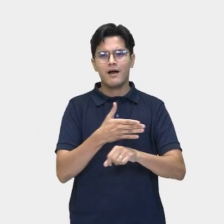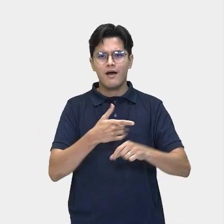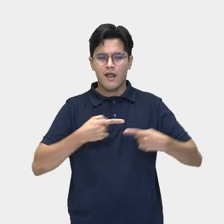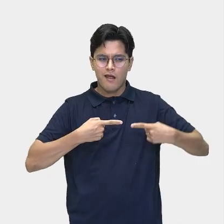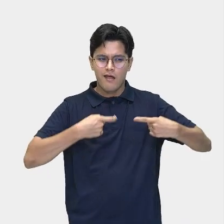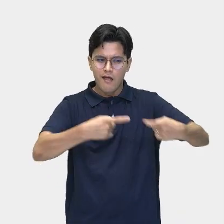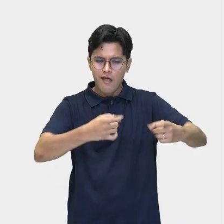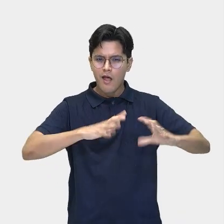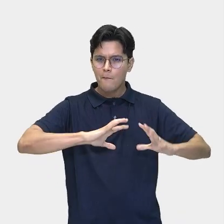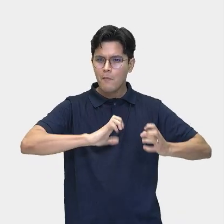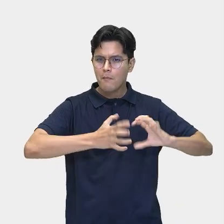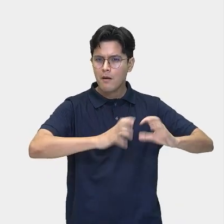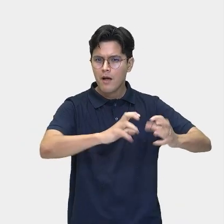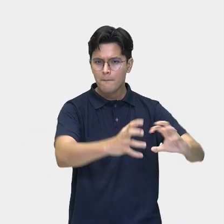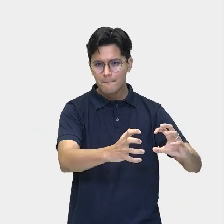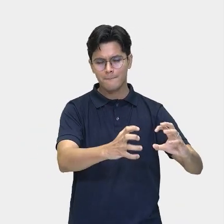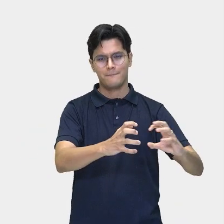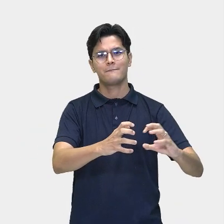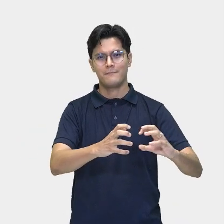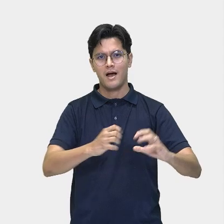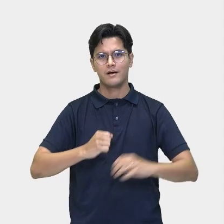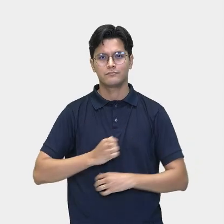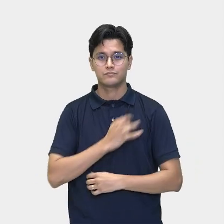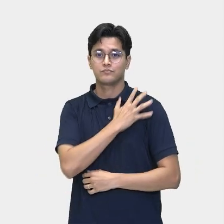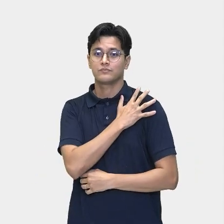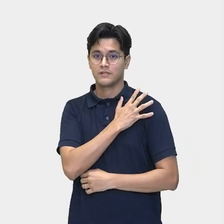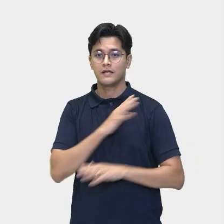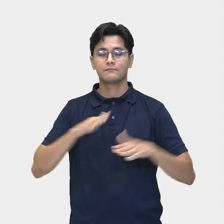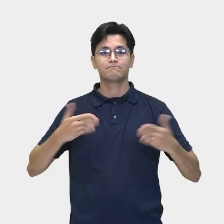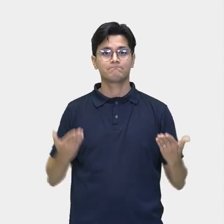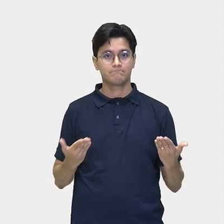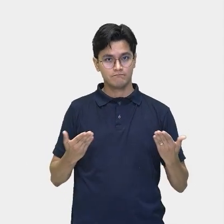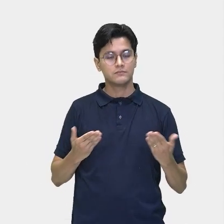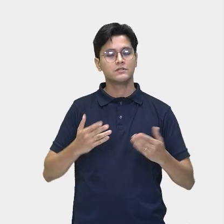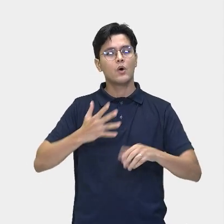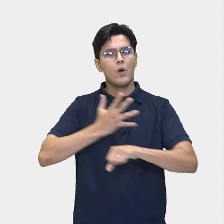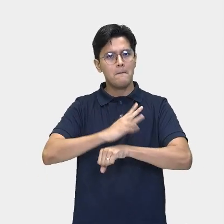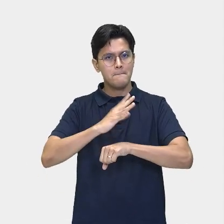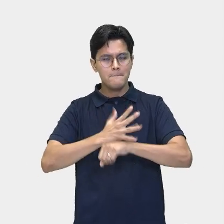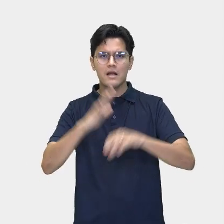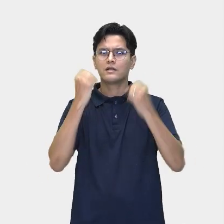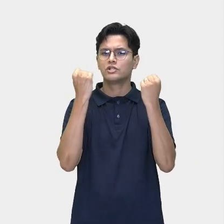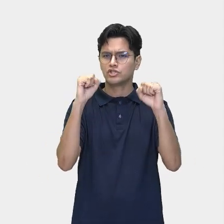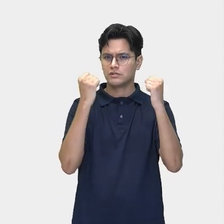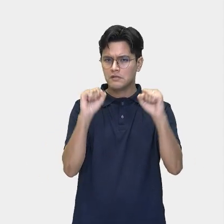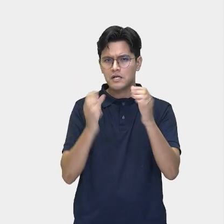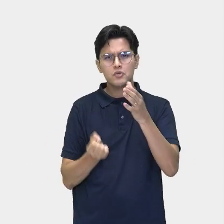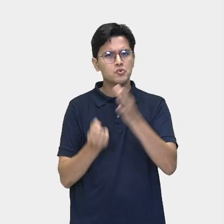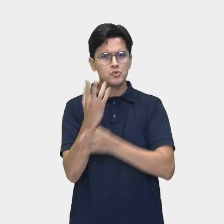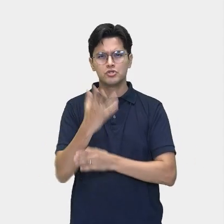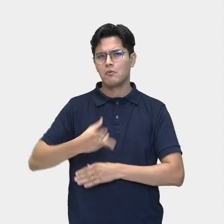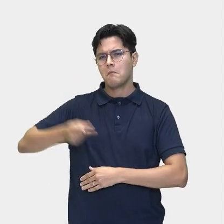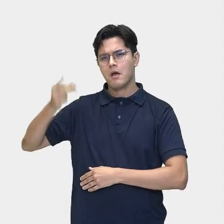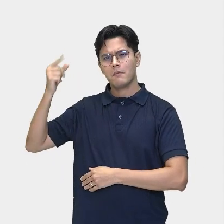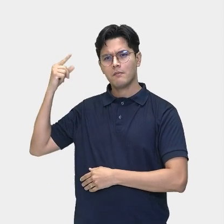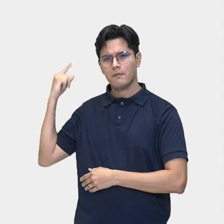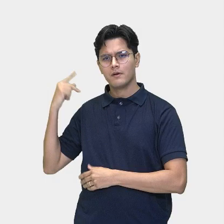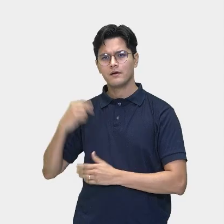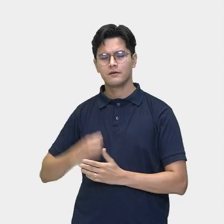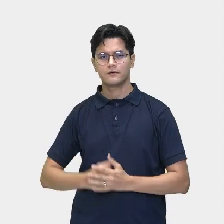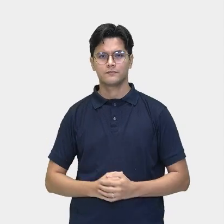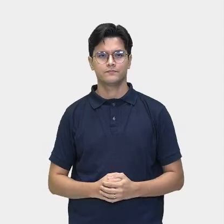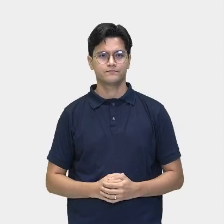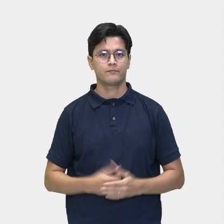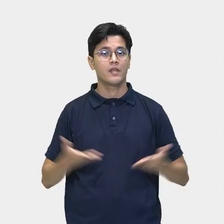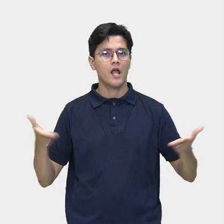ginástica ela já passa ali pela nossa história, a história da nossa humanidade, desde muitos anos atrás. Agora, a gente